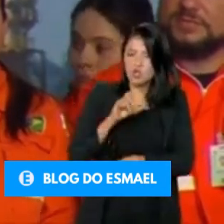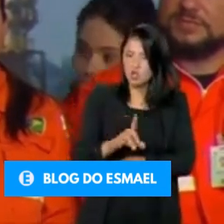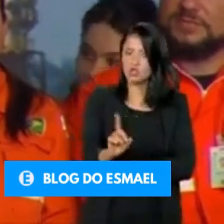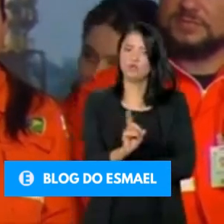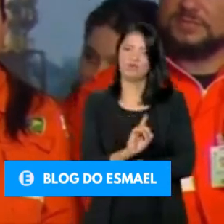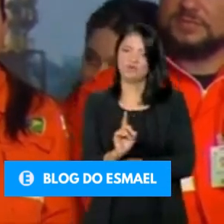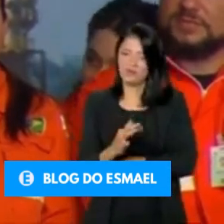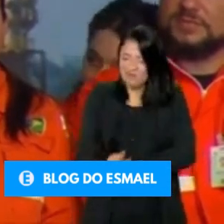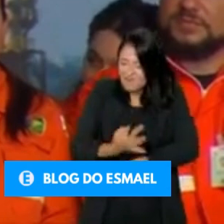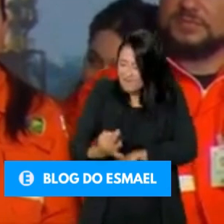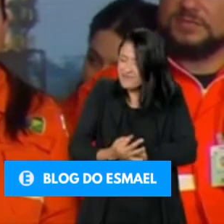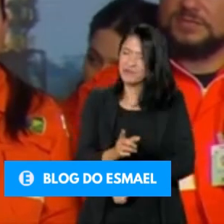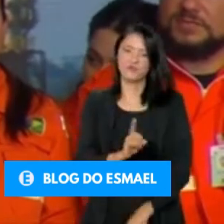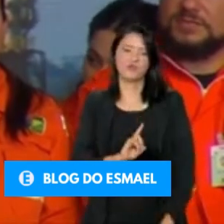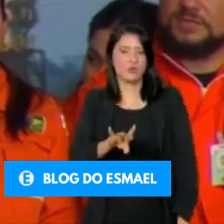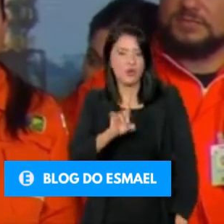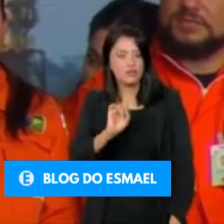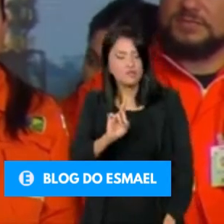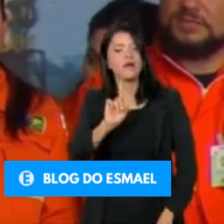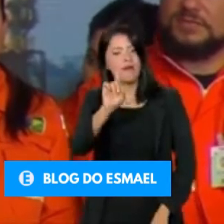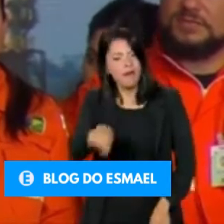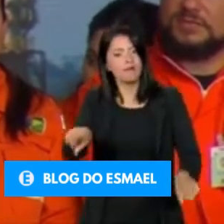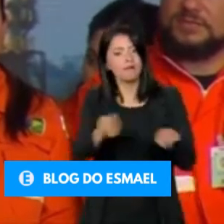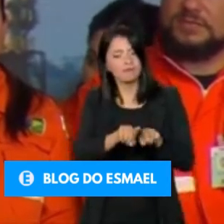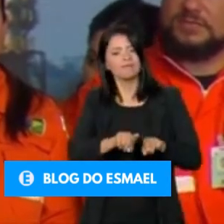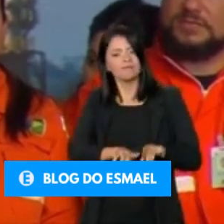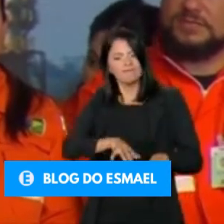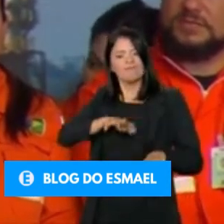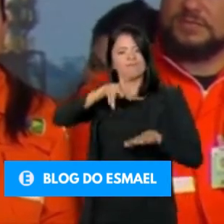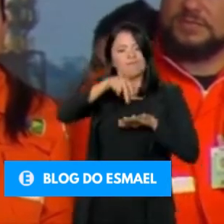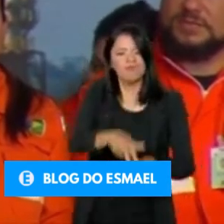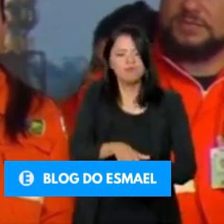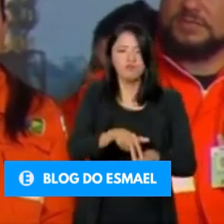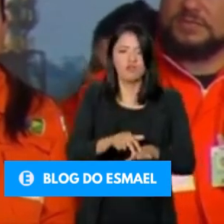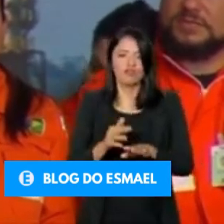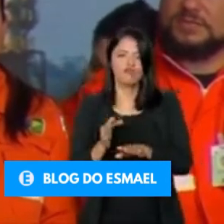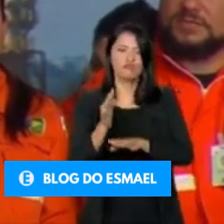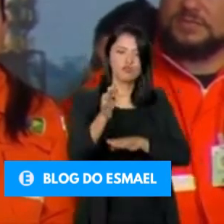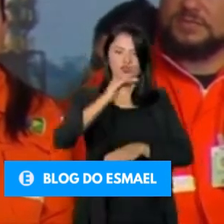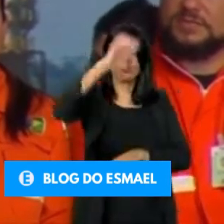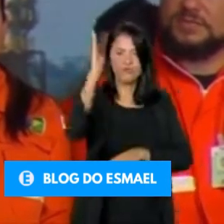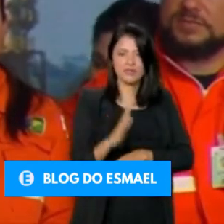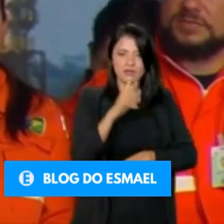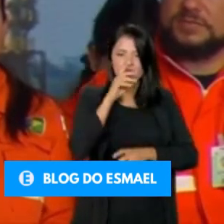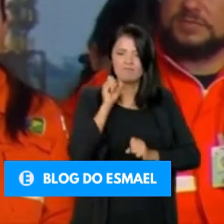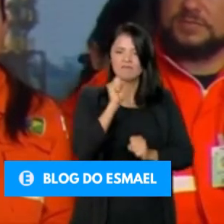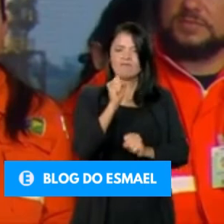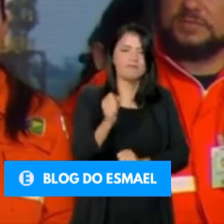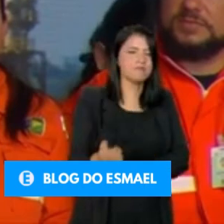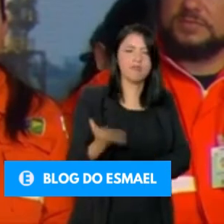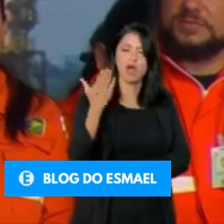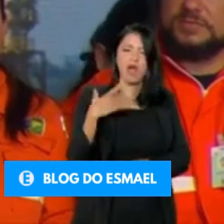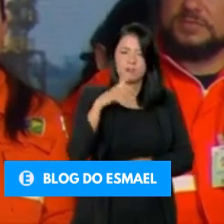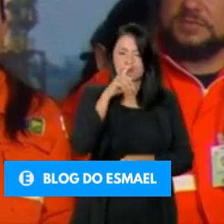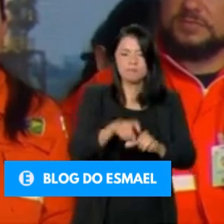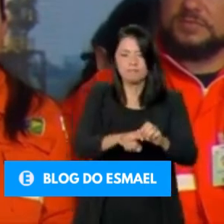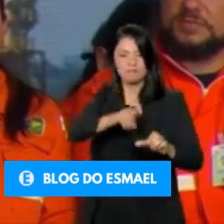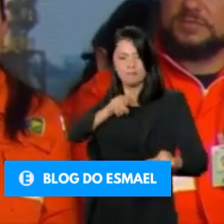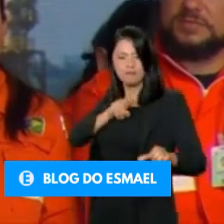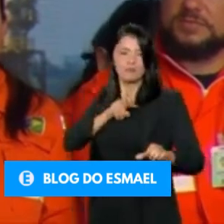de perseverança. É um passo firme na direção de um Brasil mais forte, mais